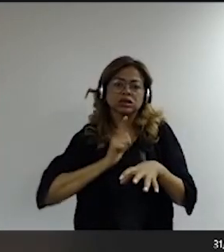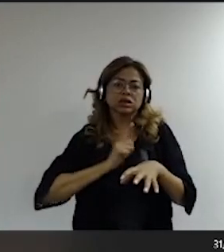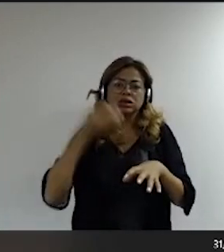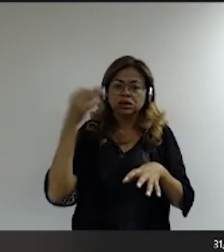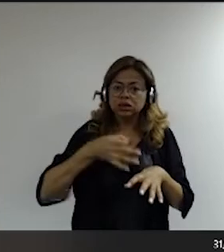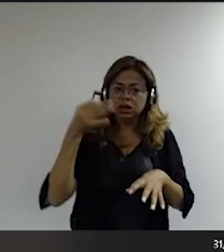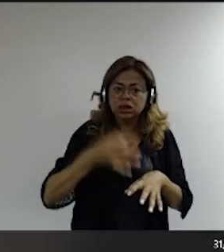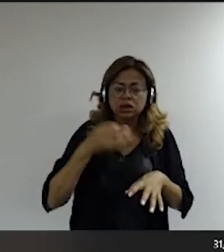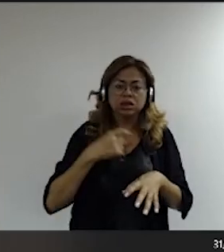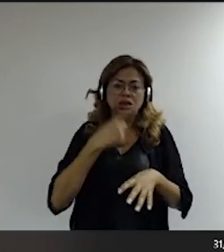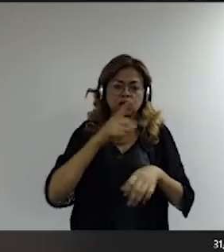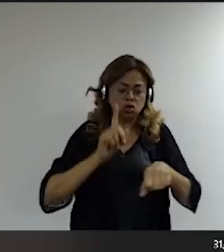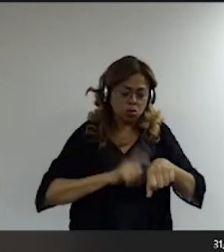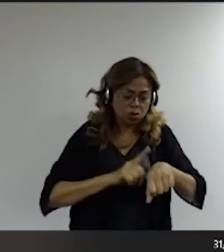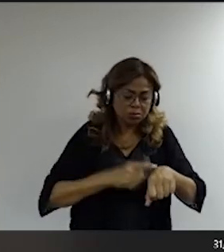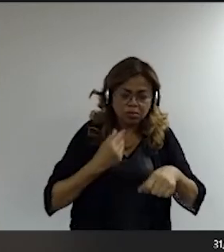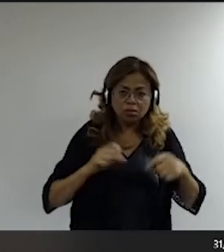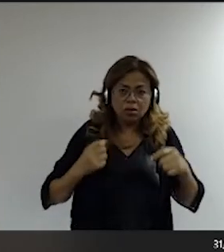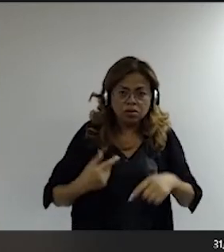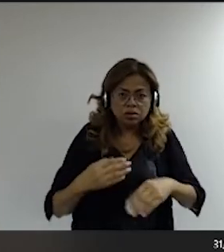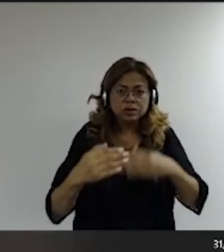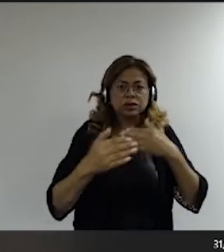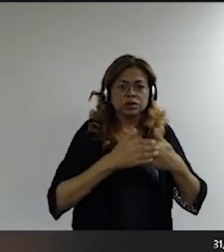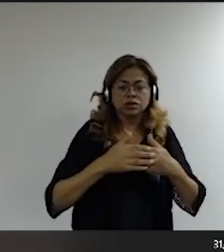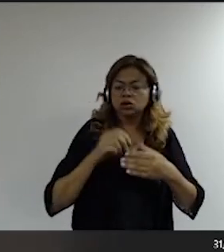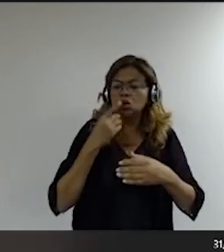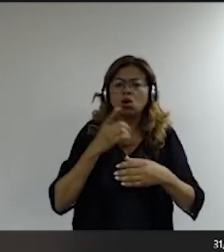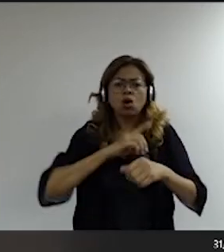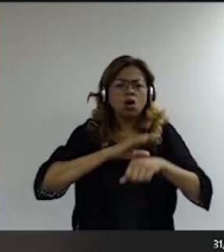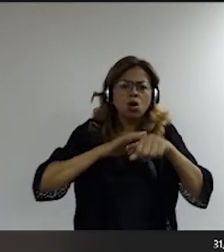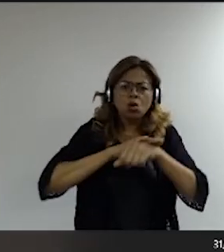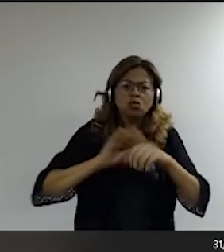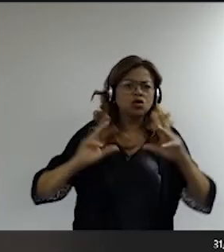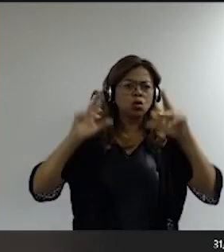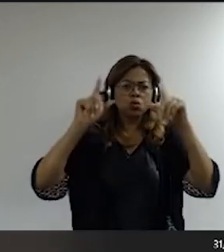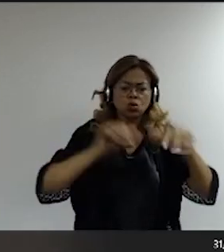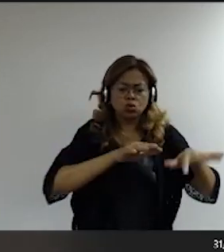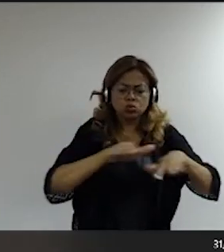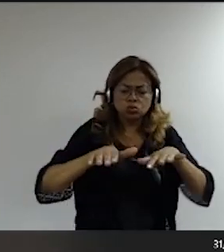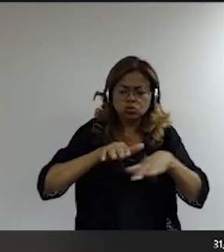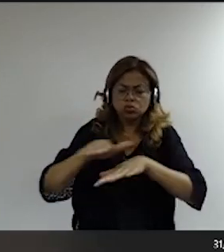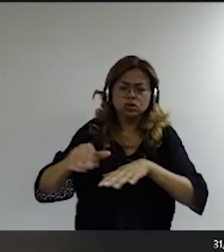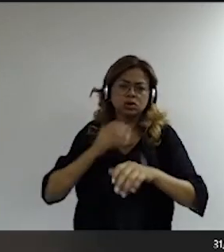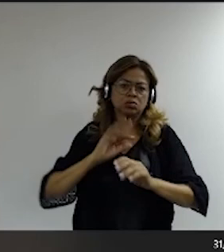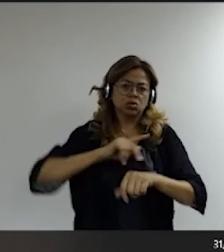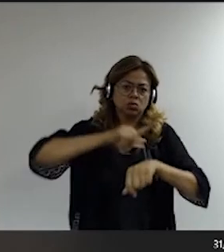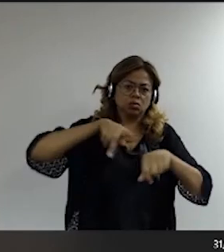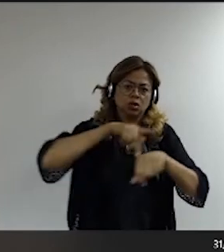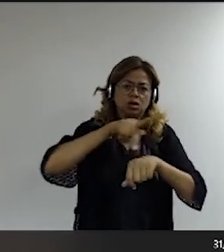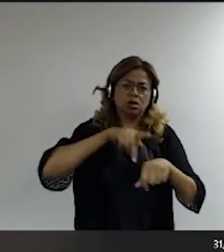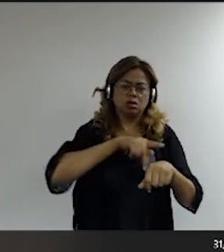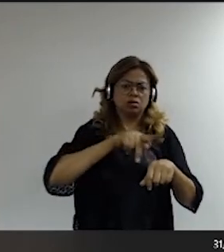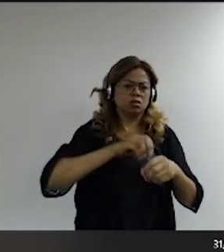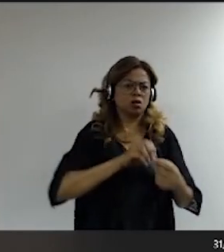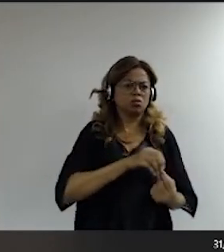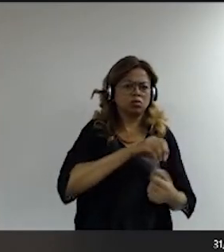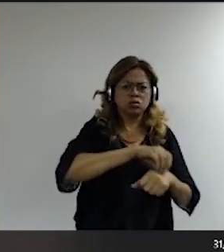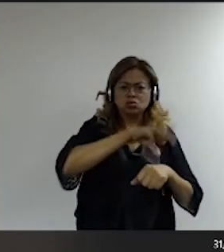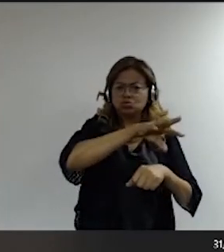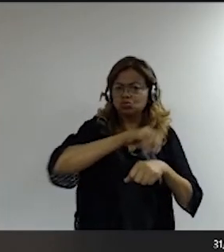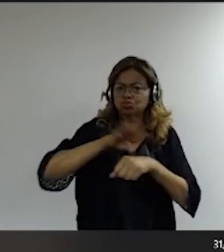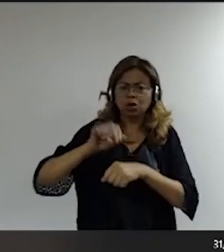certeza que o seu prazo transmitido dialogou com todos os sistemas variados no país. São grandes